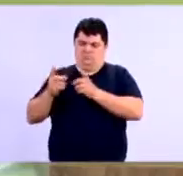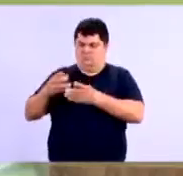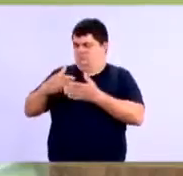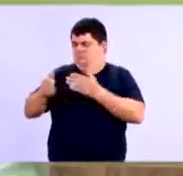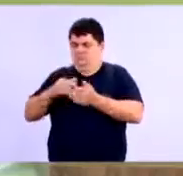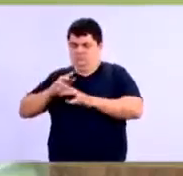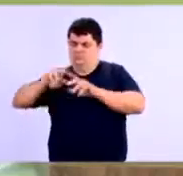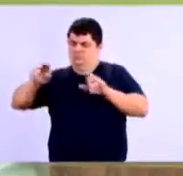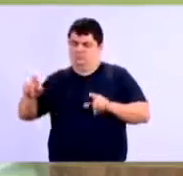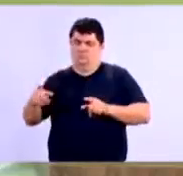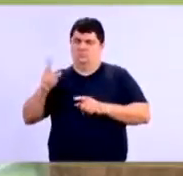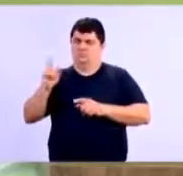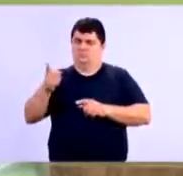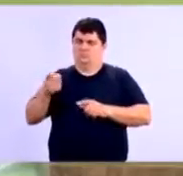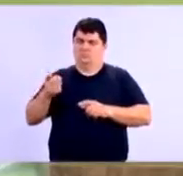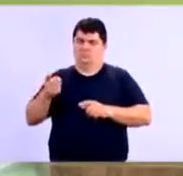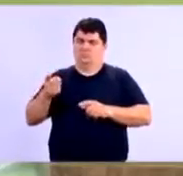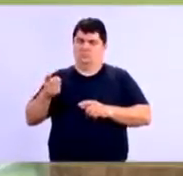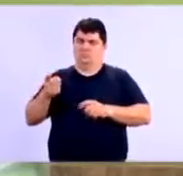que eu realizei,